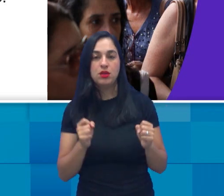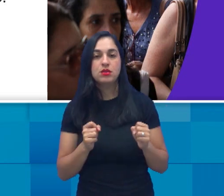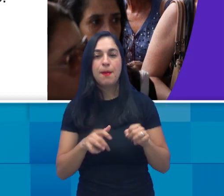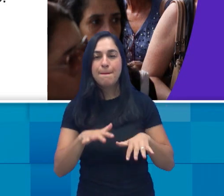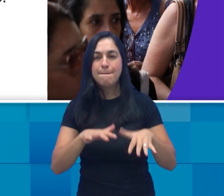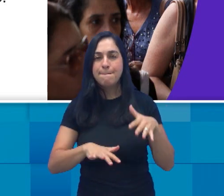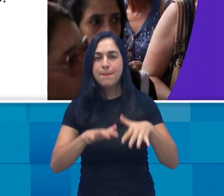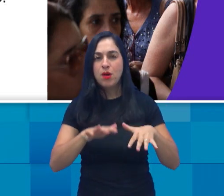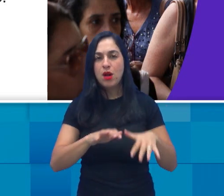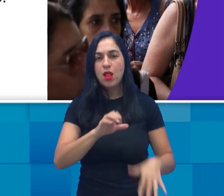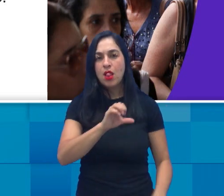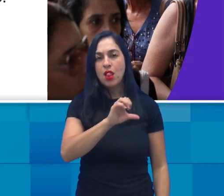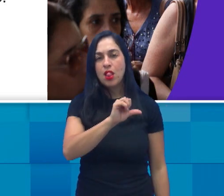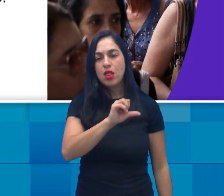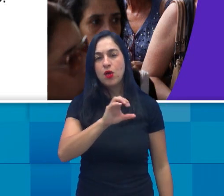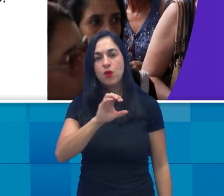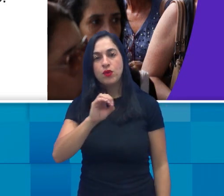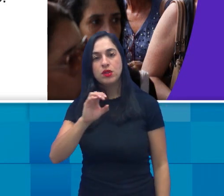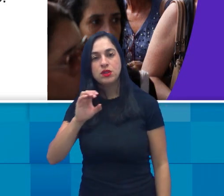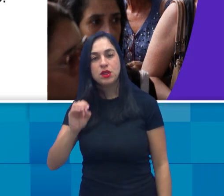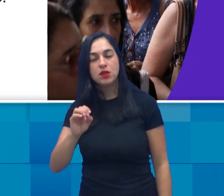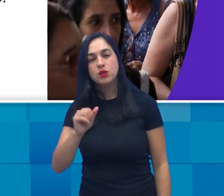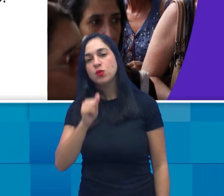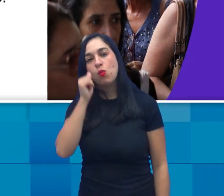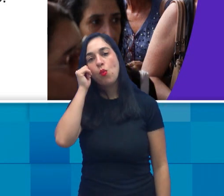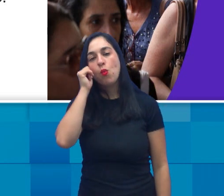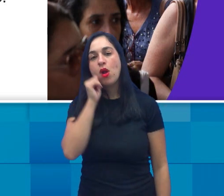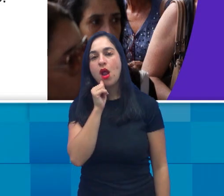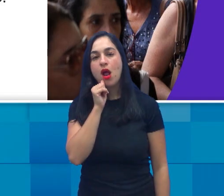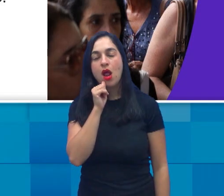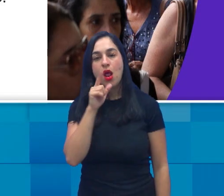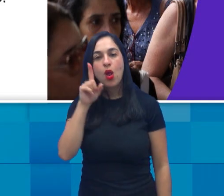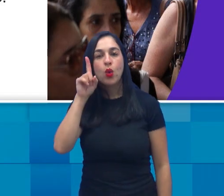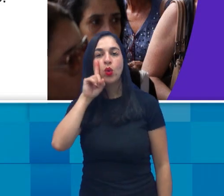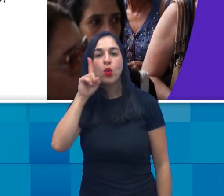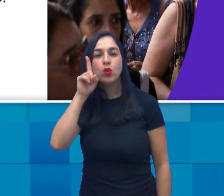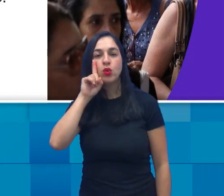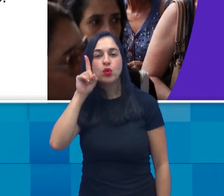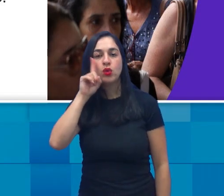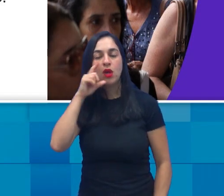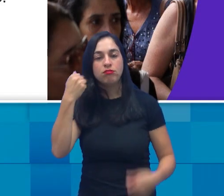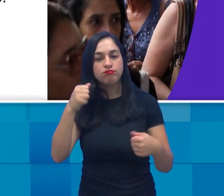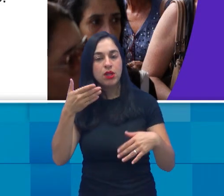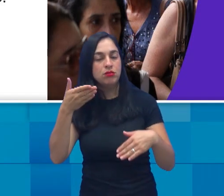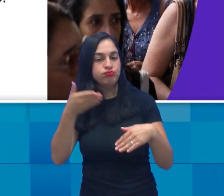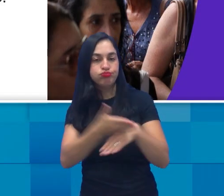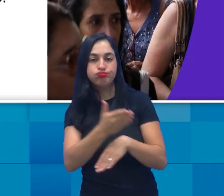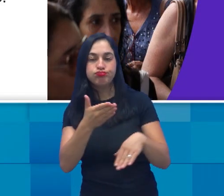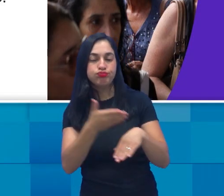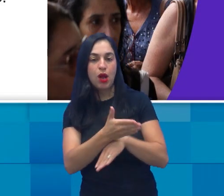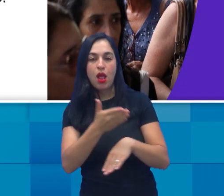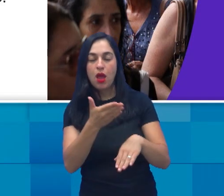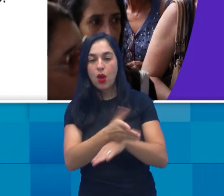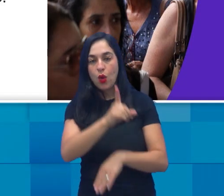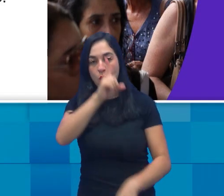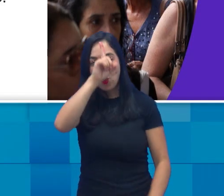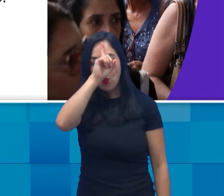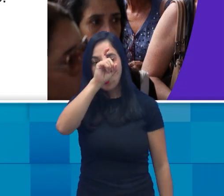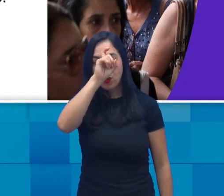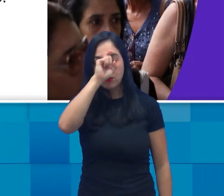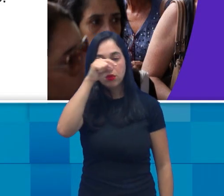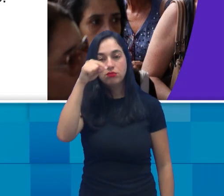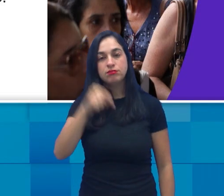menos 900 mulheres por dia às unidades de saúde no